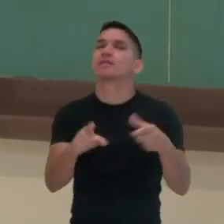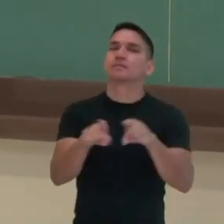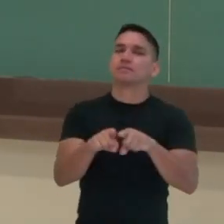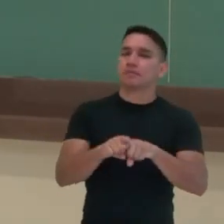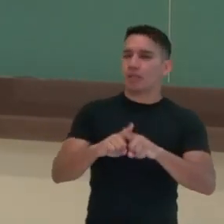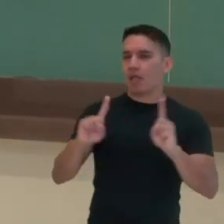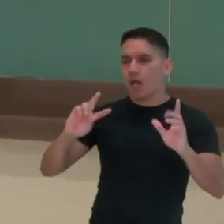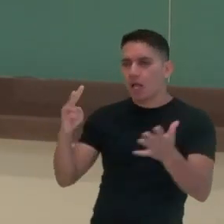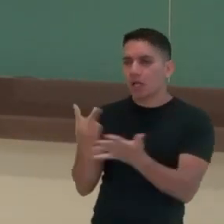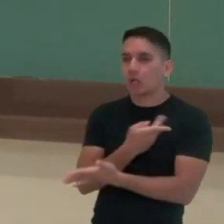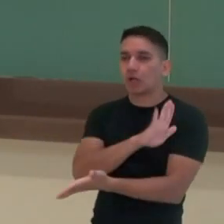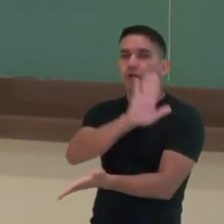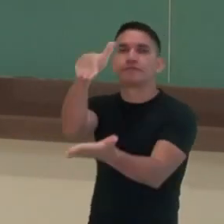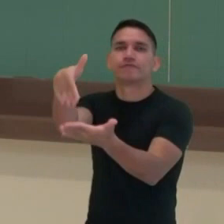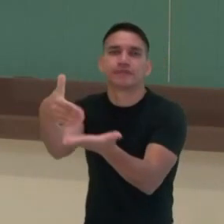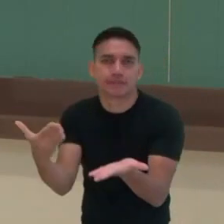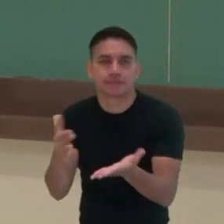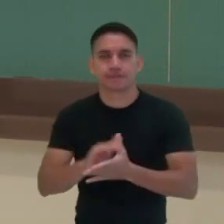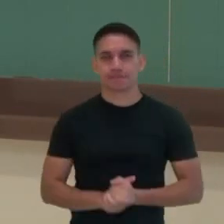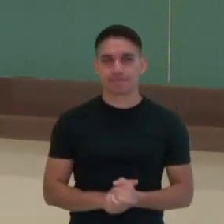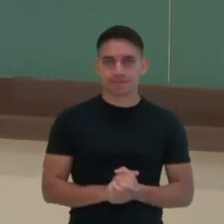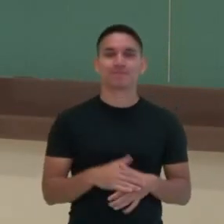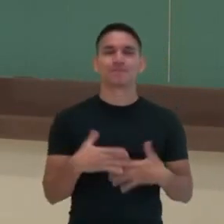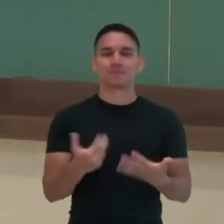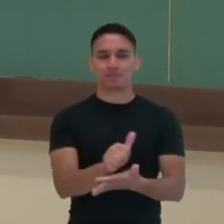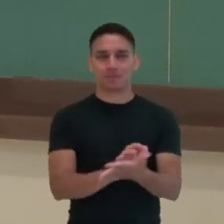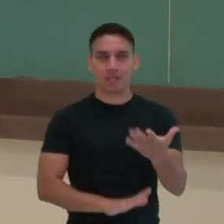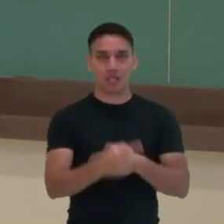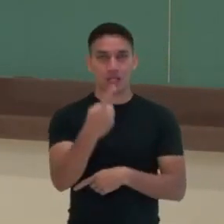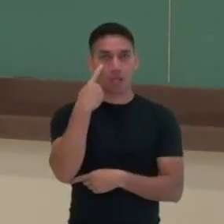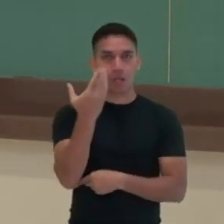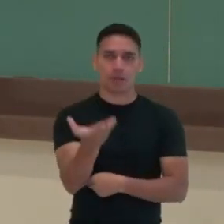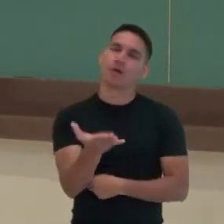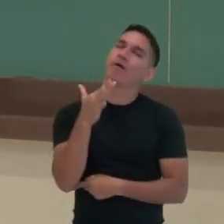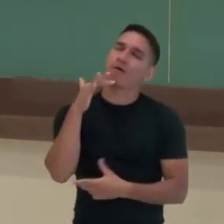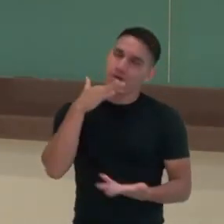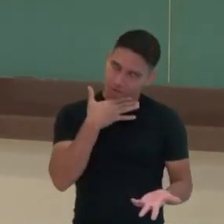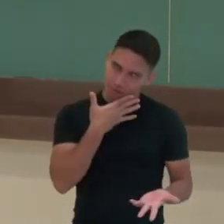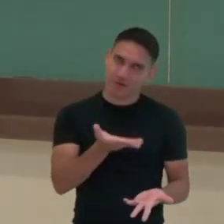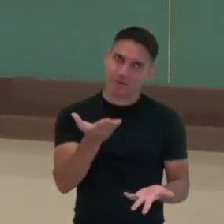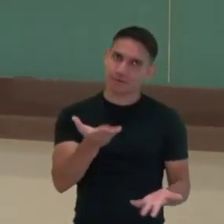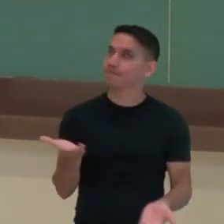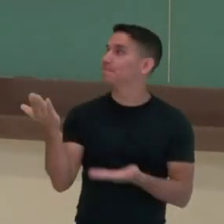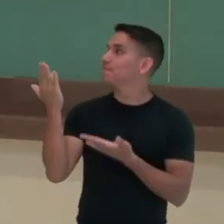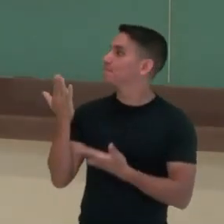desfecho. Ok? A atividade 1, claro, né?